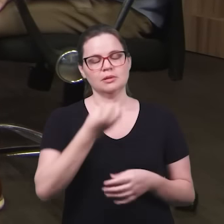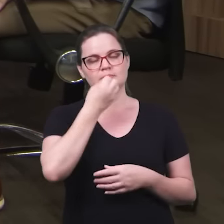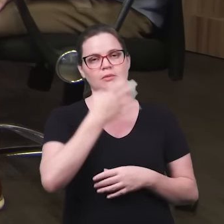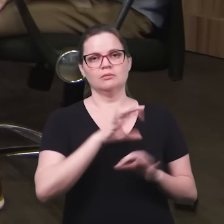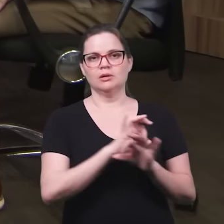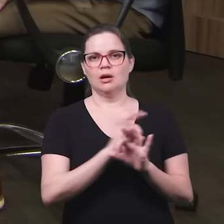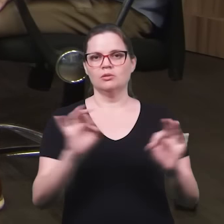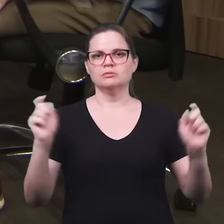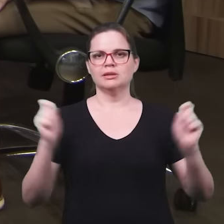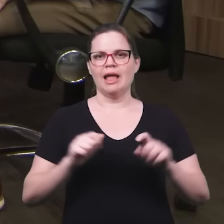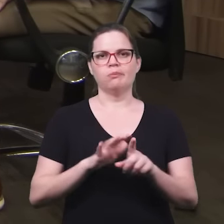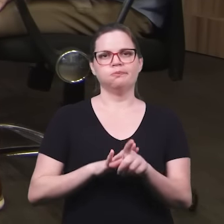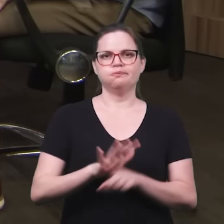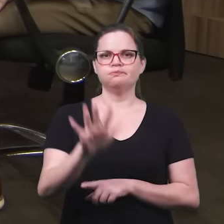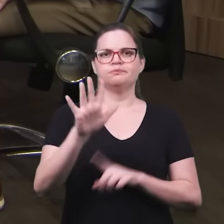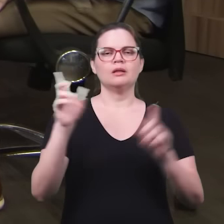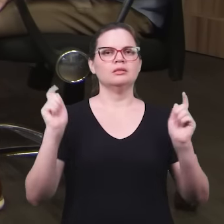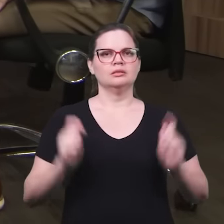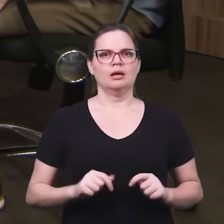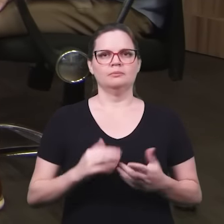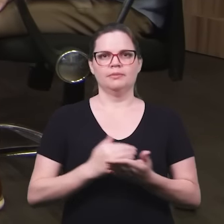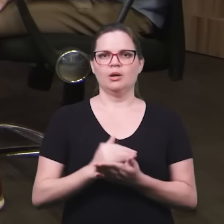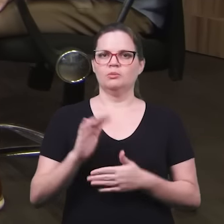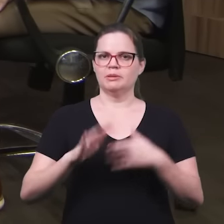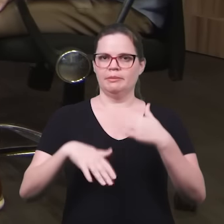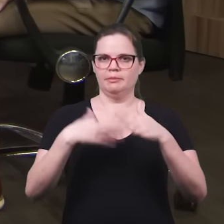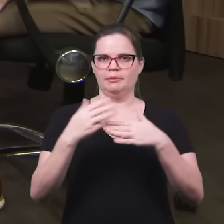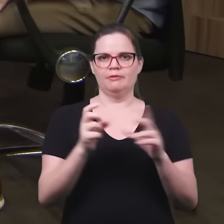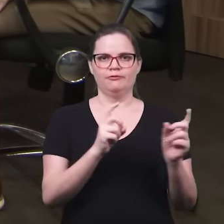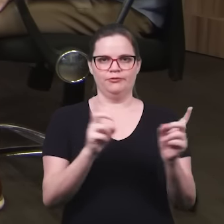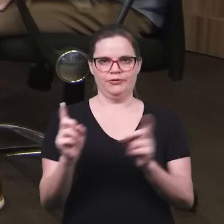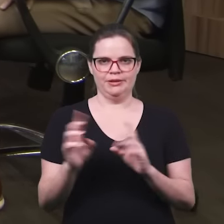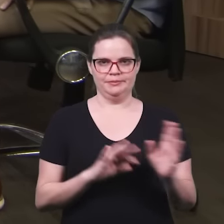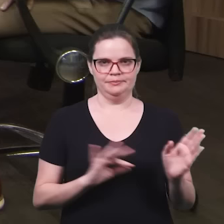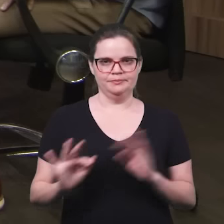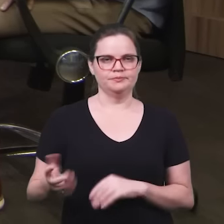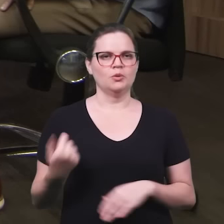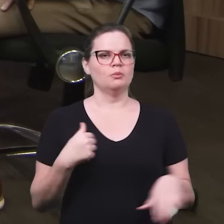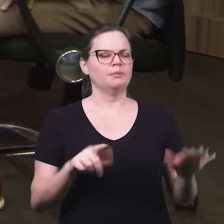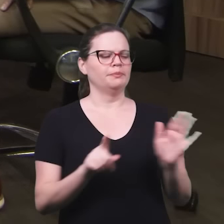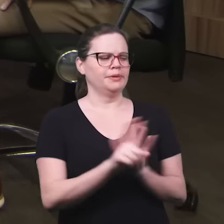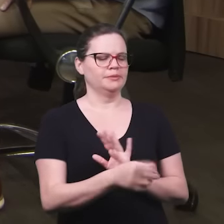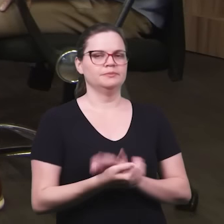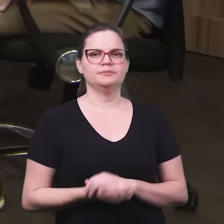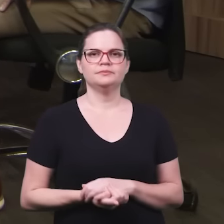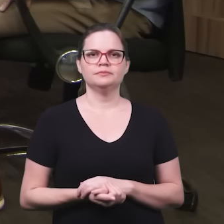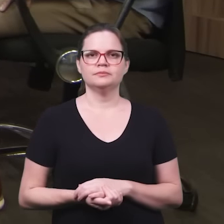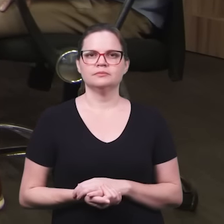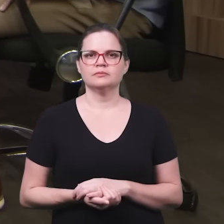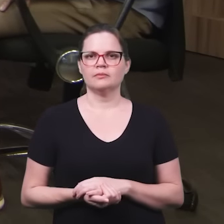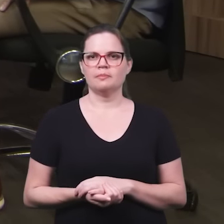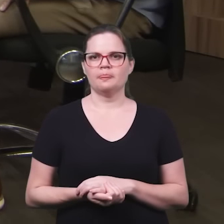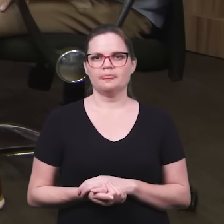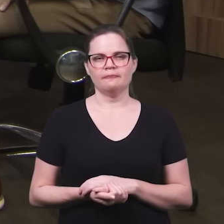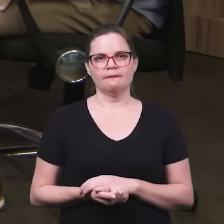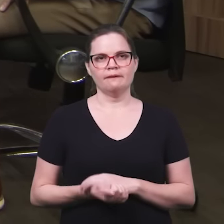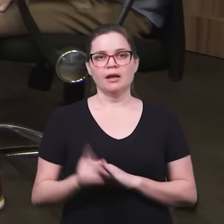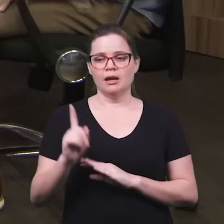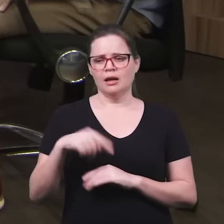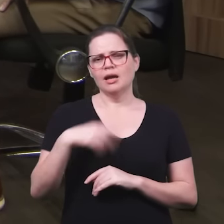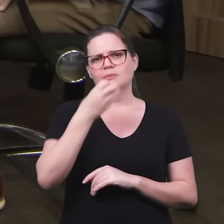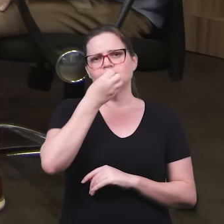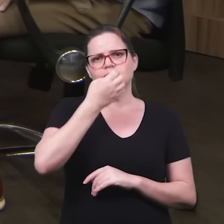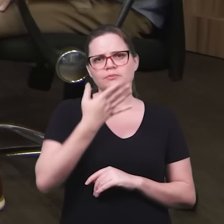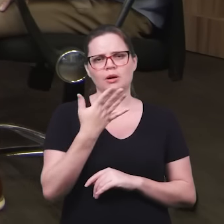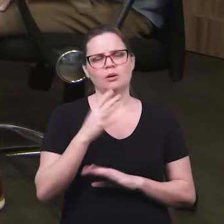tem potencial para viralizar, para furar a base, para ganhar seguidor. Uma pergunta, Daniel. Vale a pena,